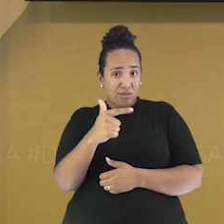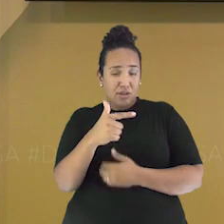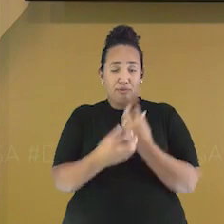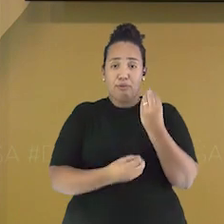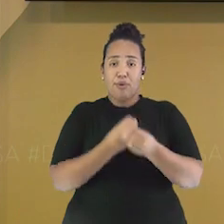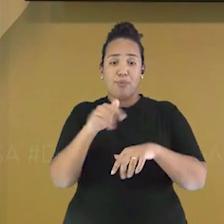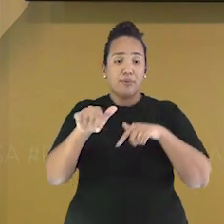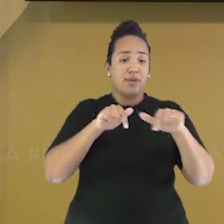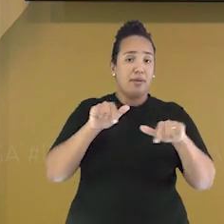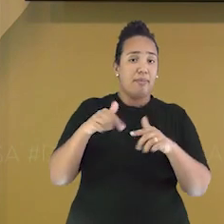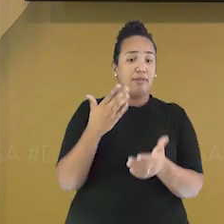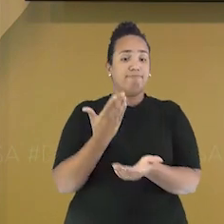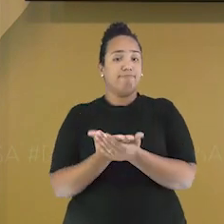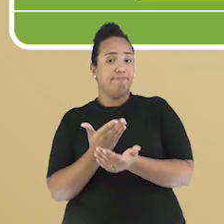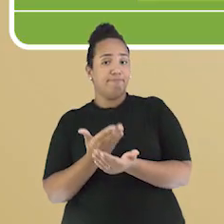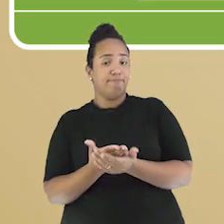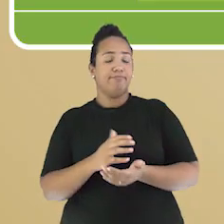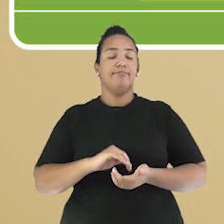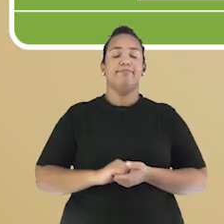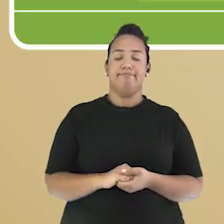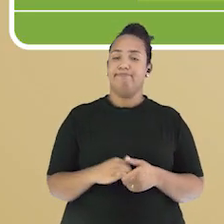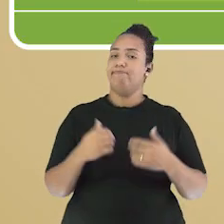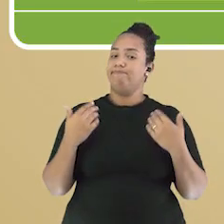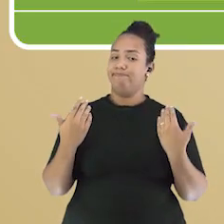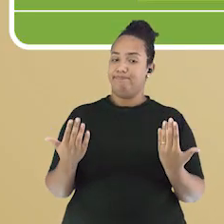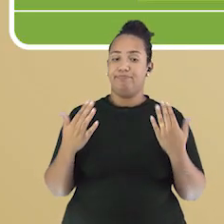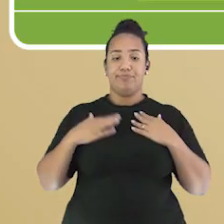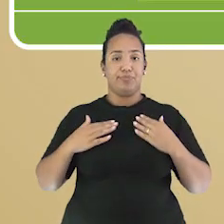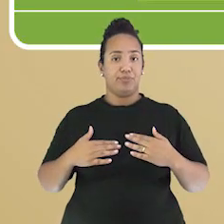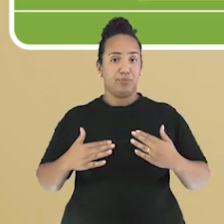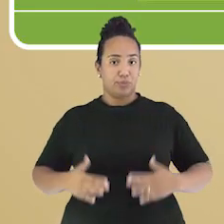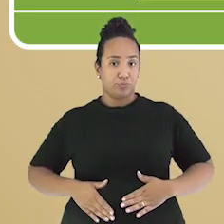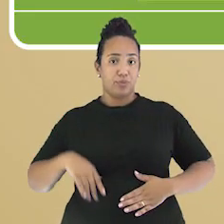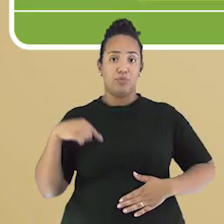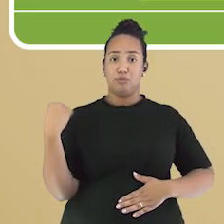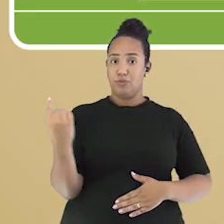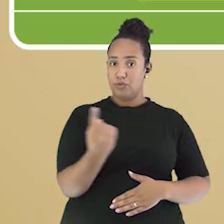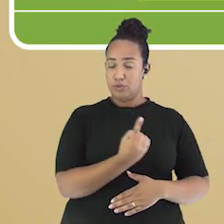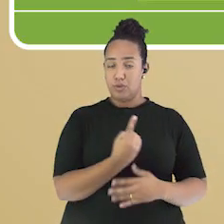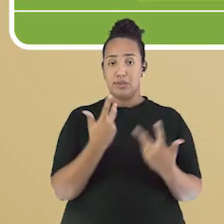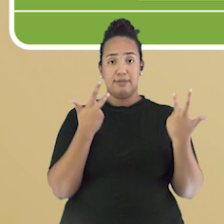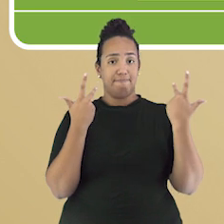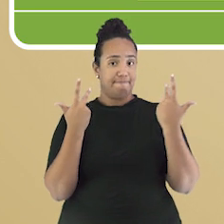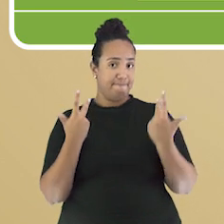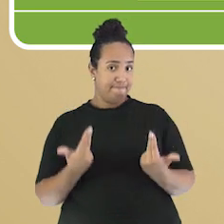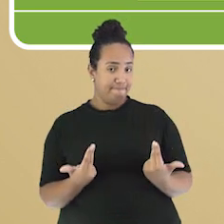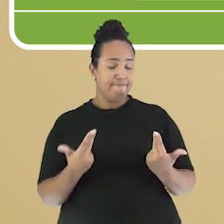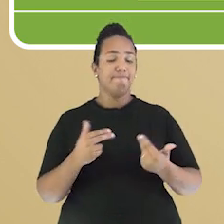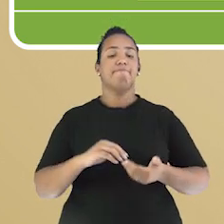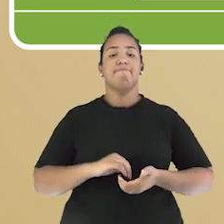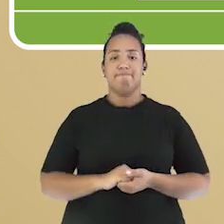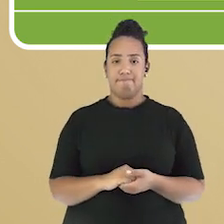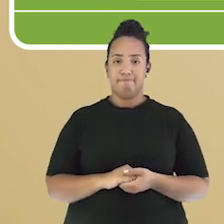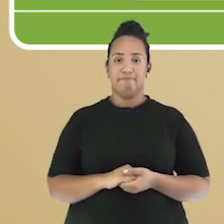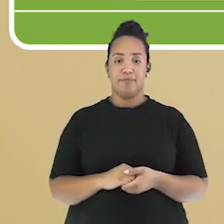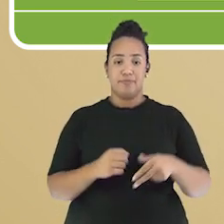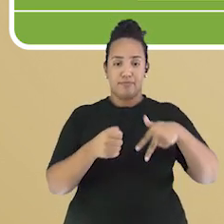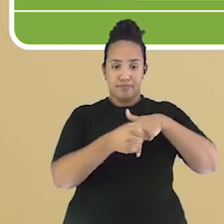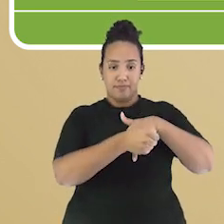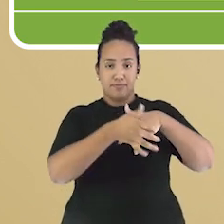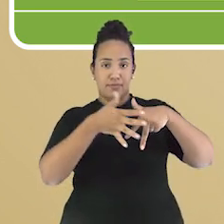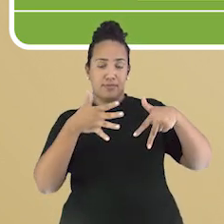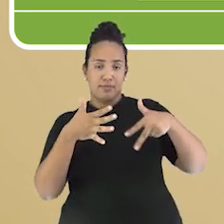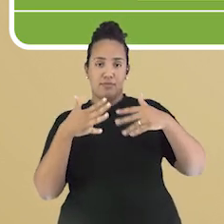trabalhar e estudar, não é mesmo? E o nosso corpo funciona de uma forma parecida. Nossos